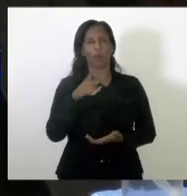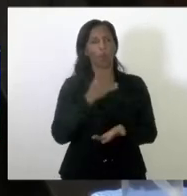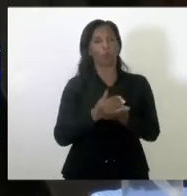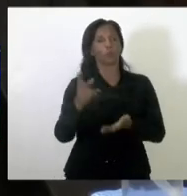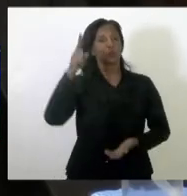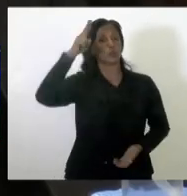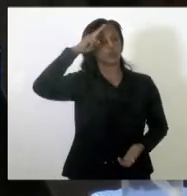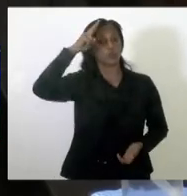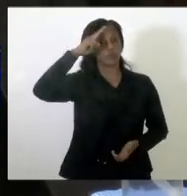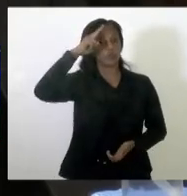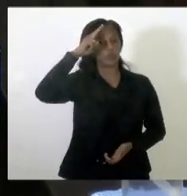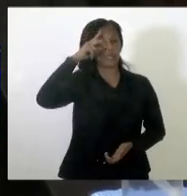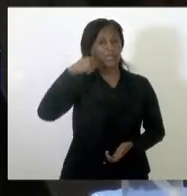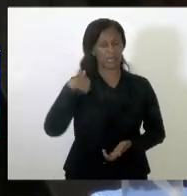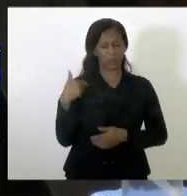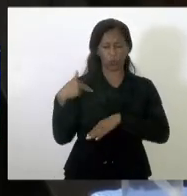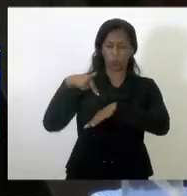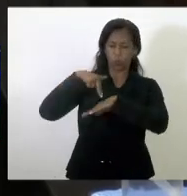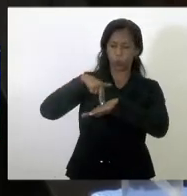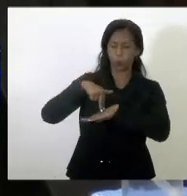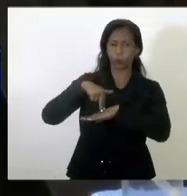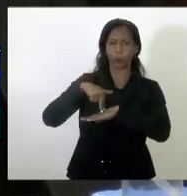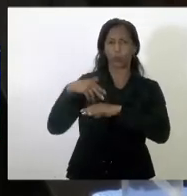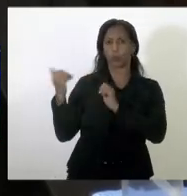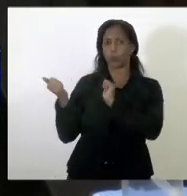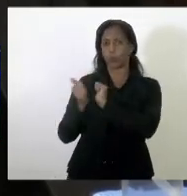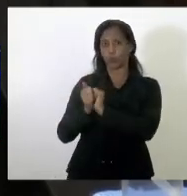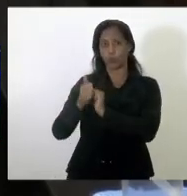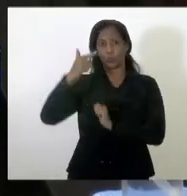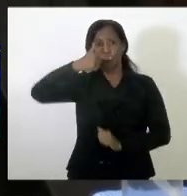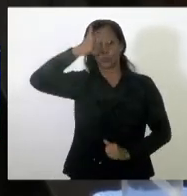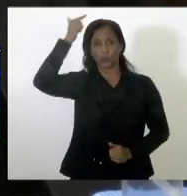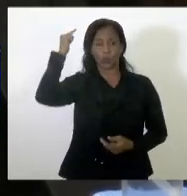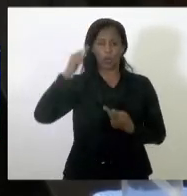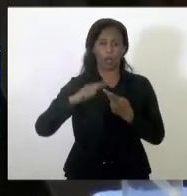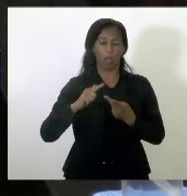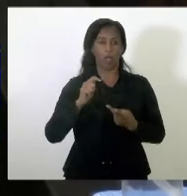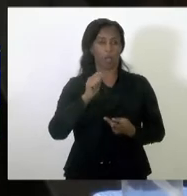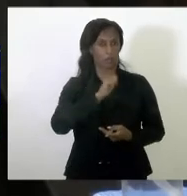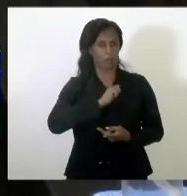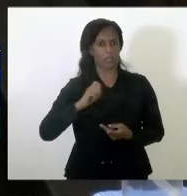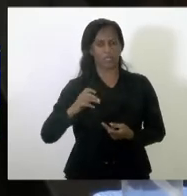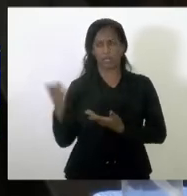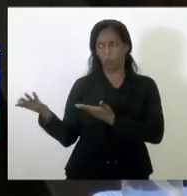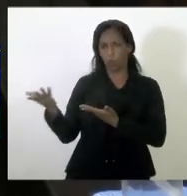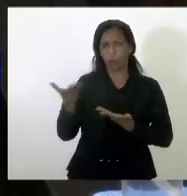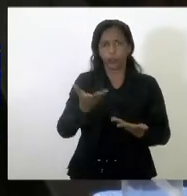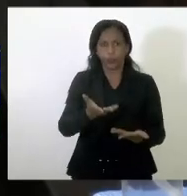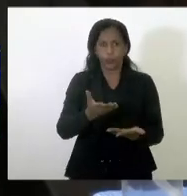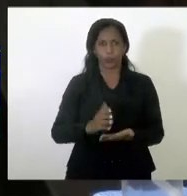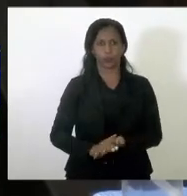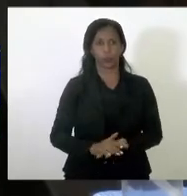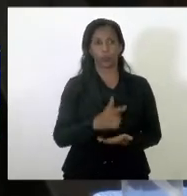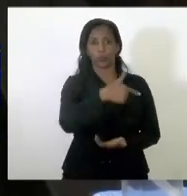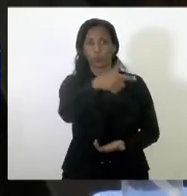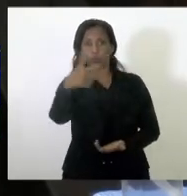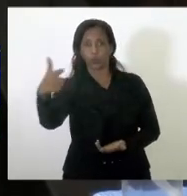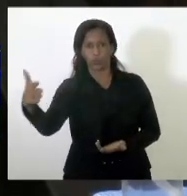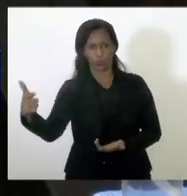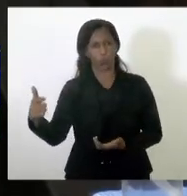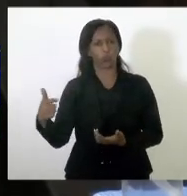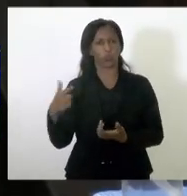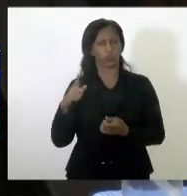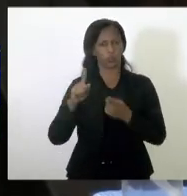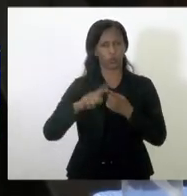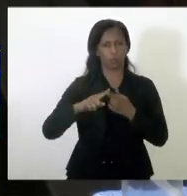segunda-feira, e eu, representando a Assembleia Legislativa, ao lado do deputado Luiz Paulo, o deputado André Ciliano nos indicou, ao lado dos outros poderes, né,